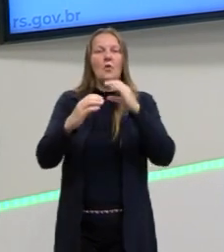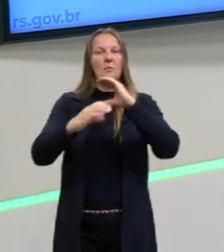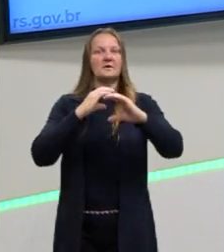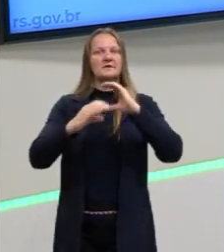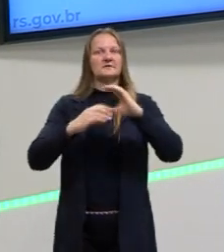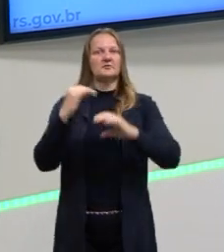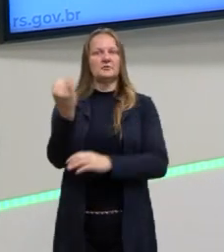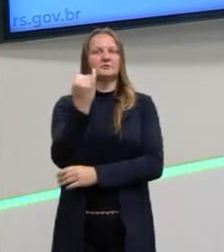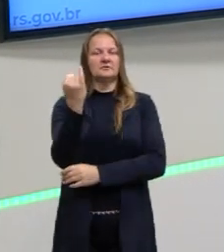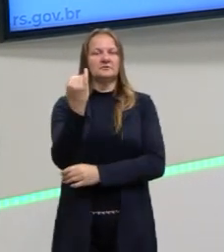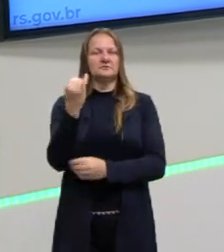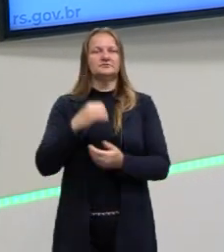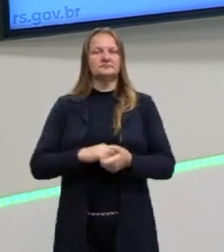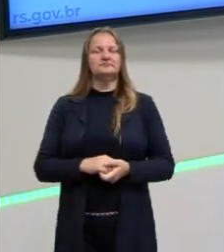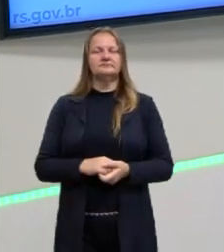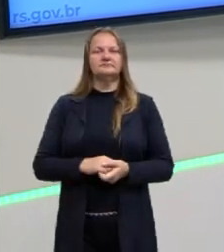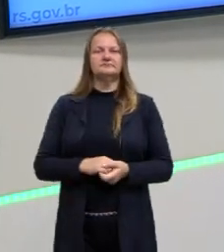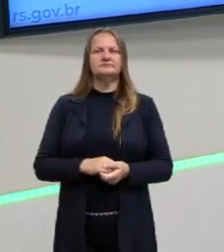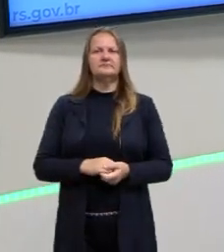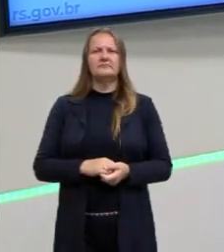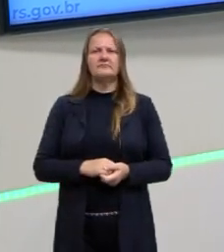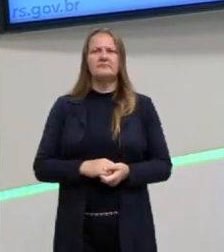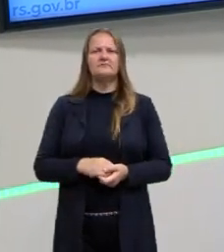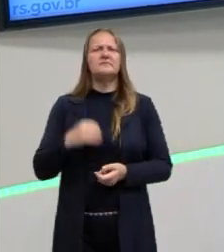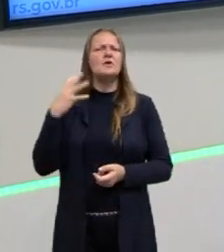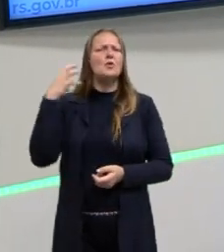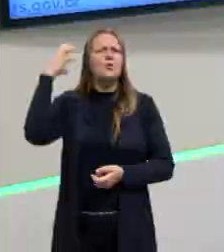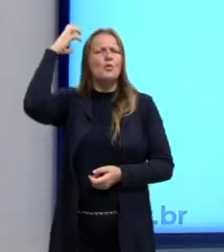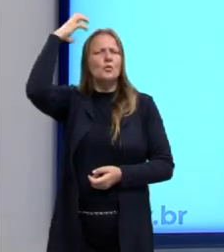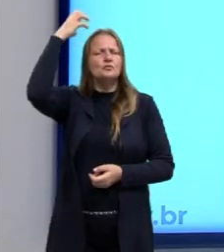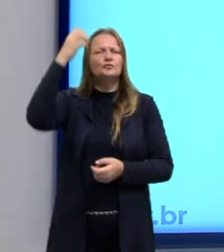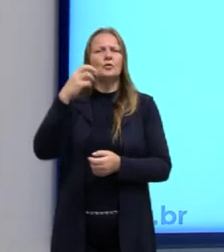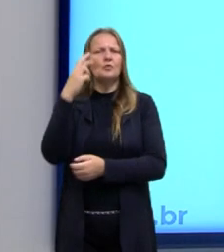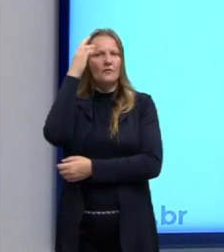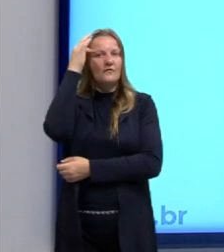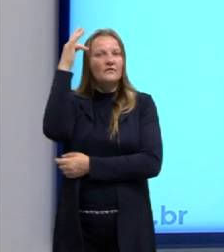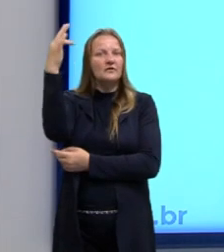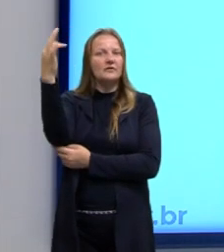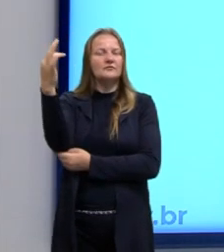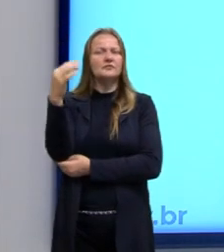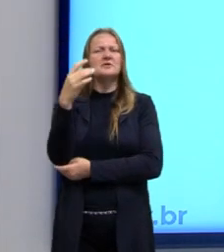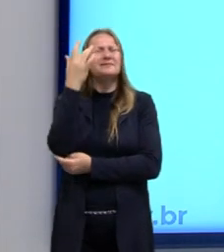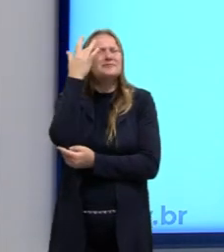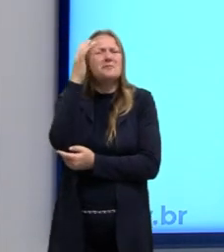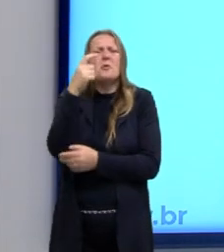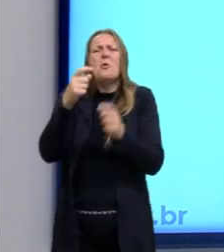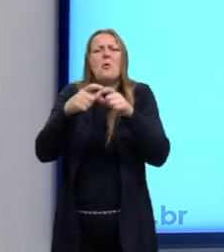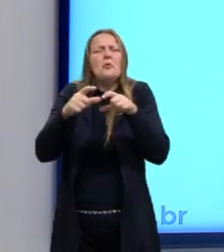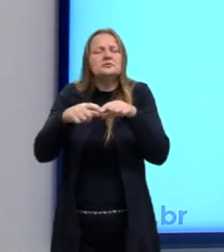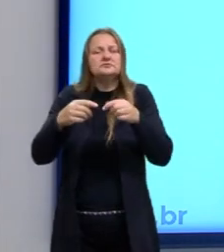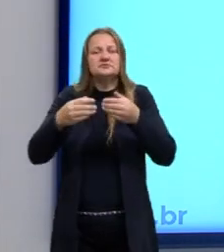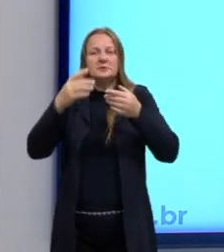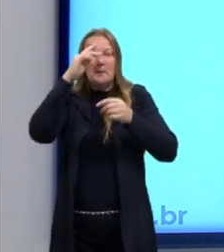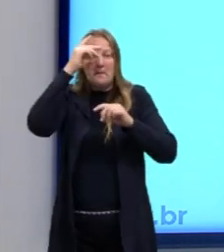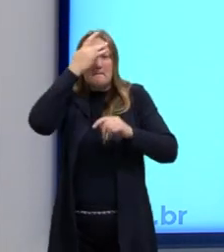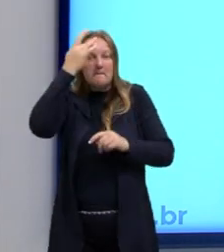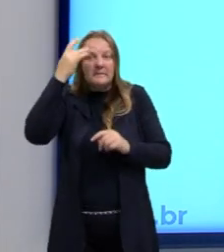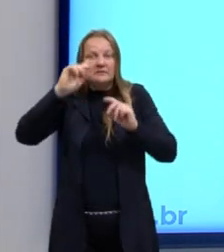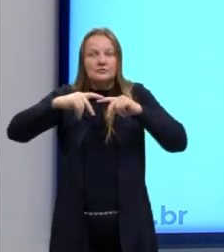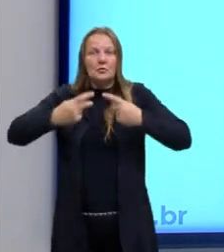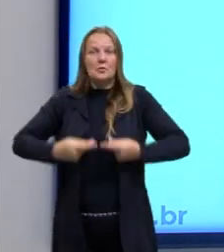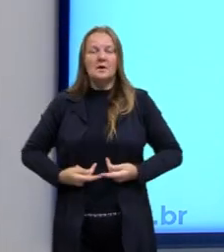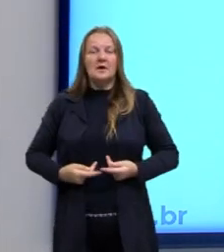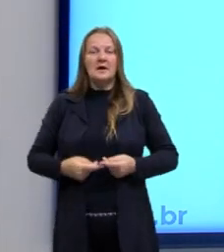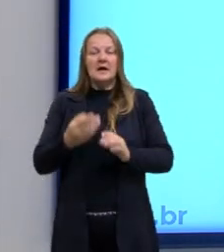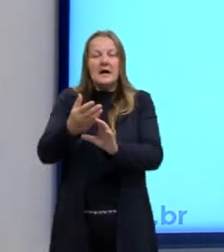Nós seres humanos Olha o que que o roçou o lado Emílio fala né não se sabe de onde o homem antes que ele